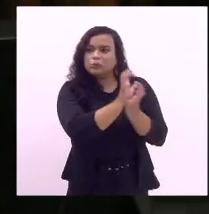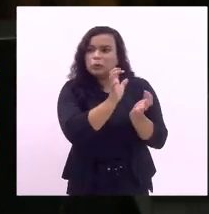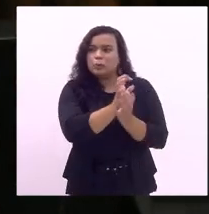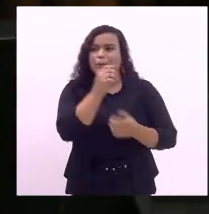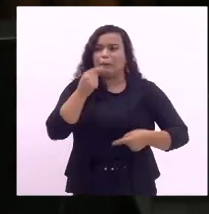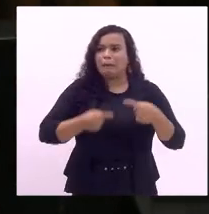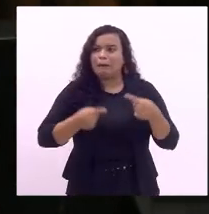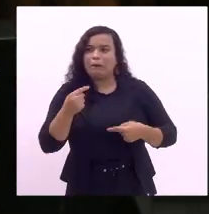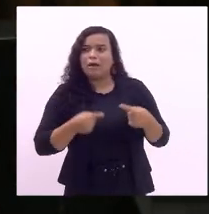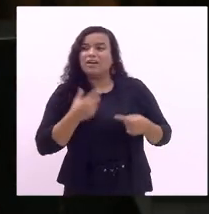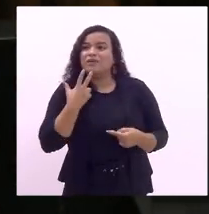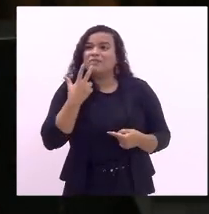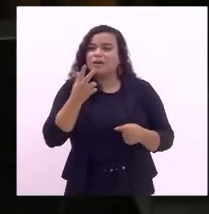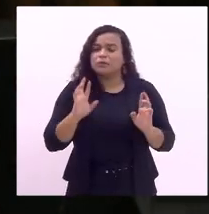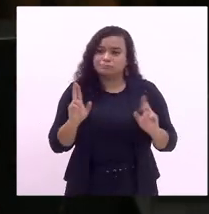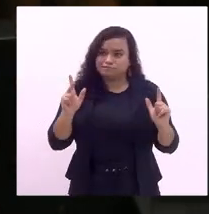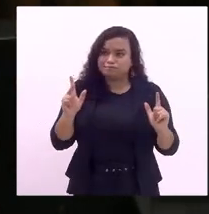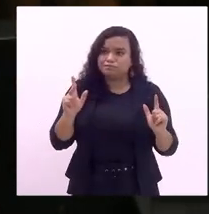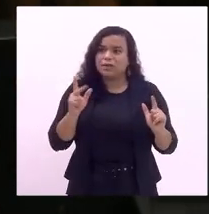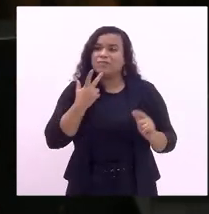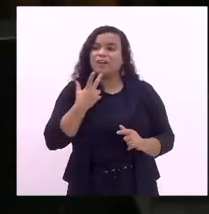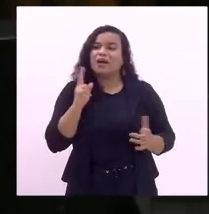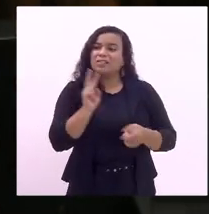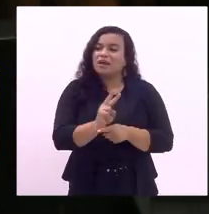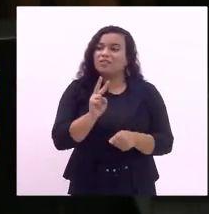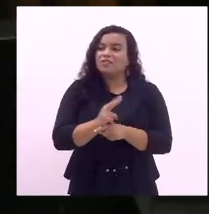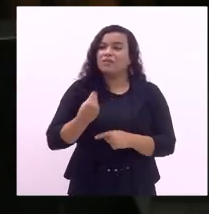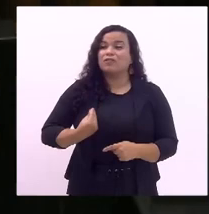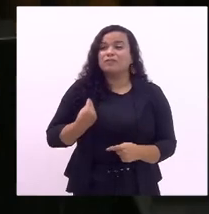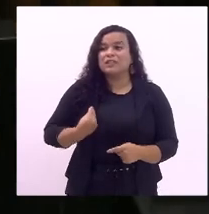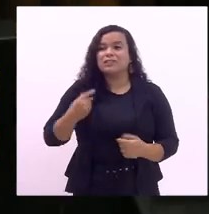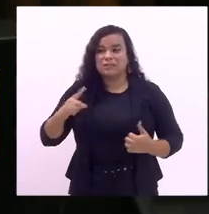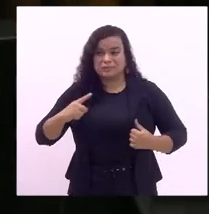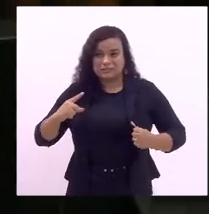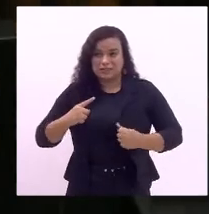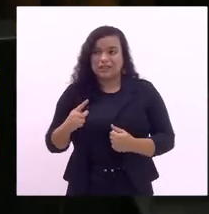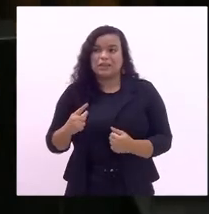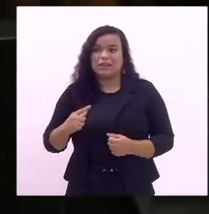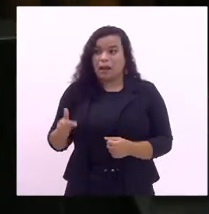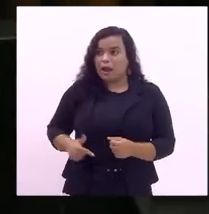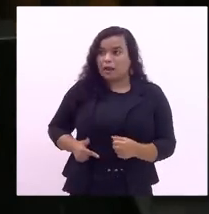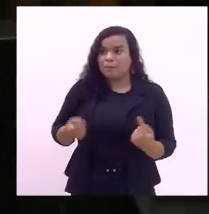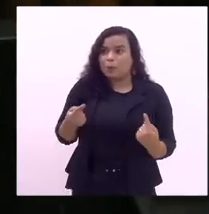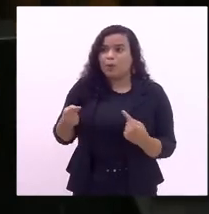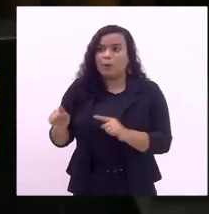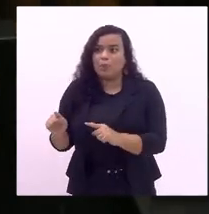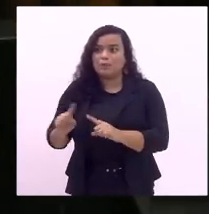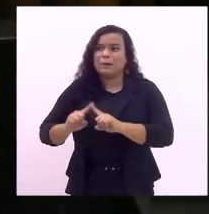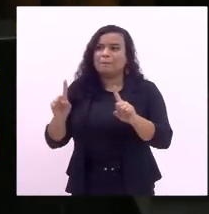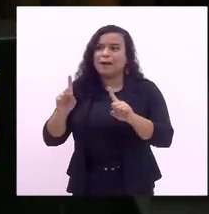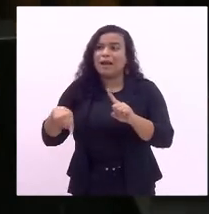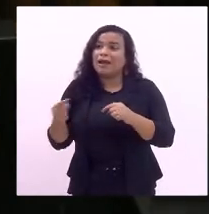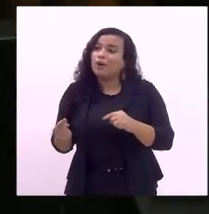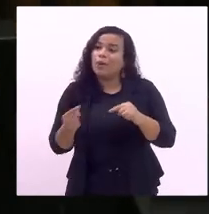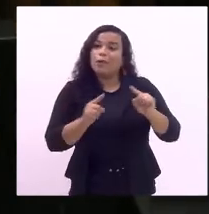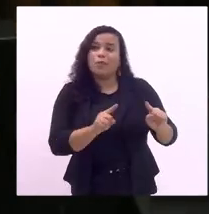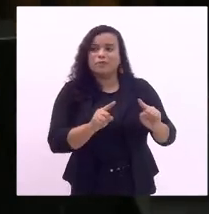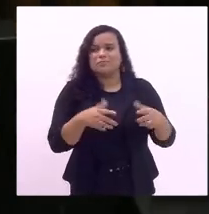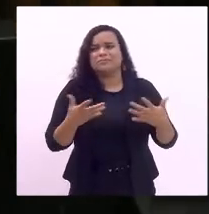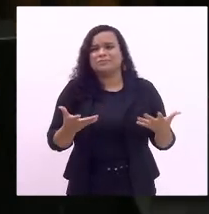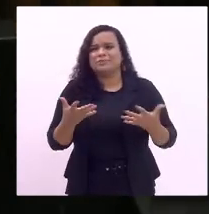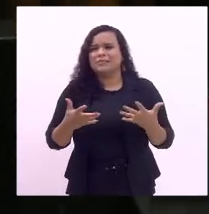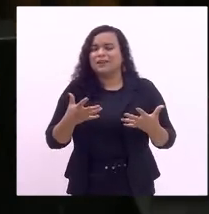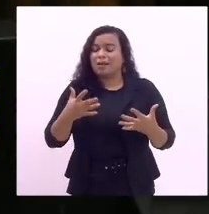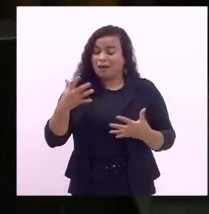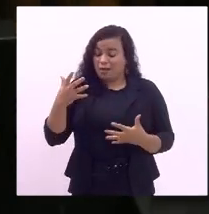turma diz defender a vida contra a arma, quando na verdade é o contrário, a arma salva a